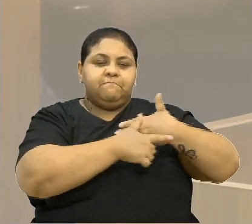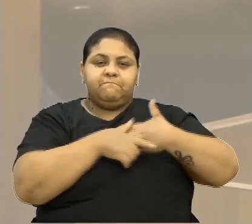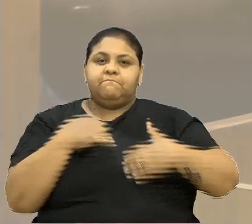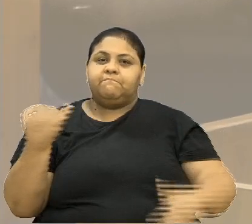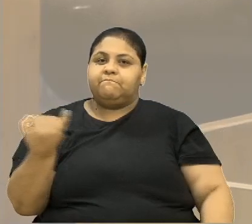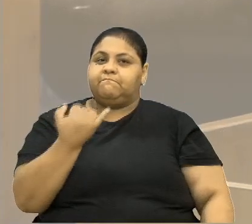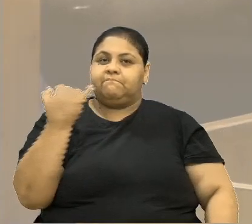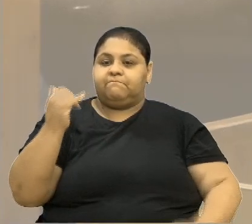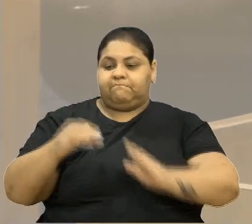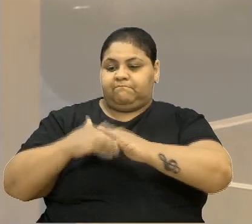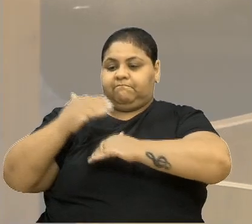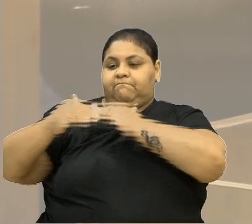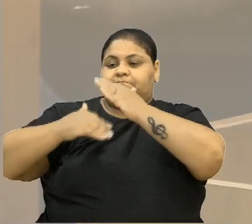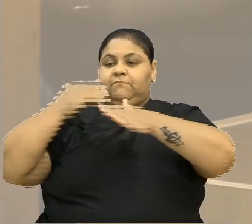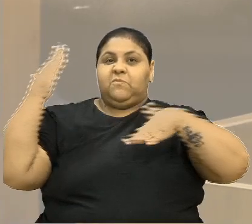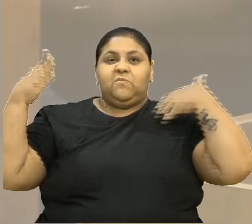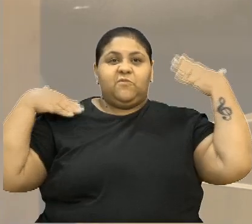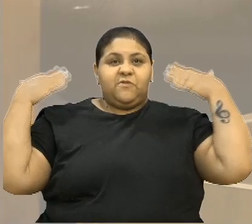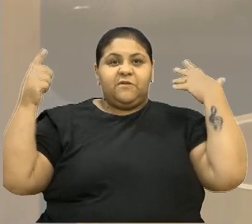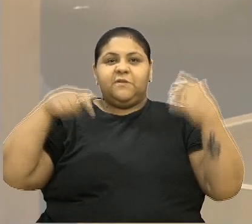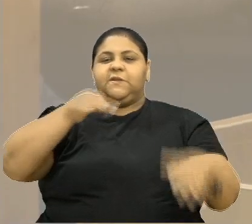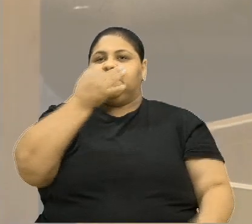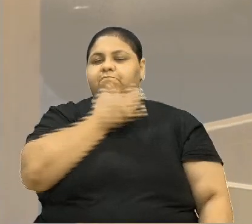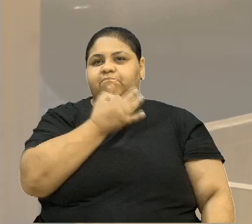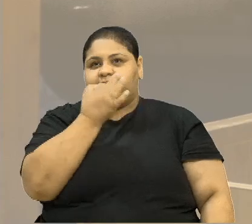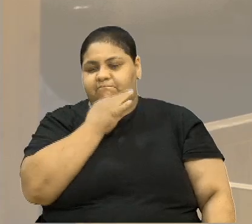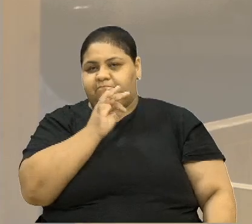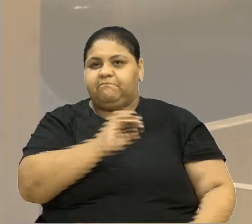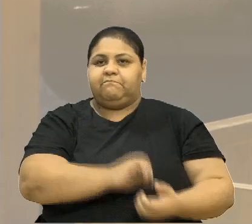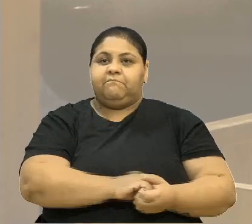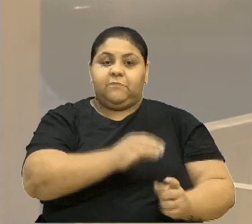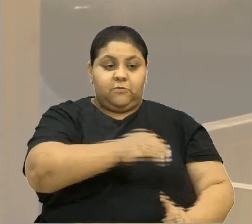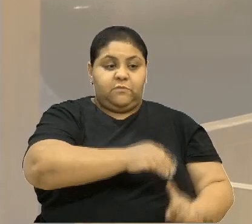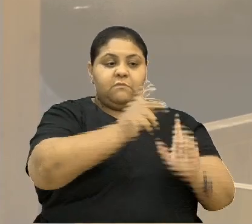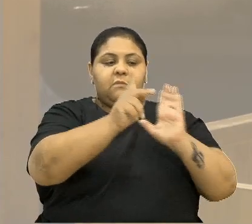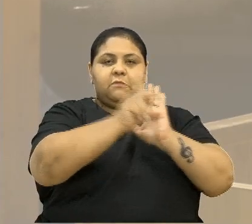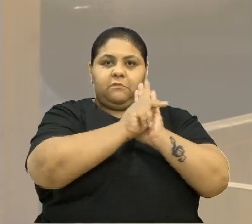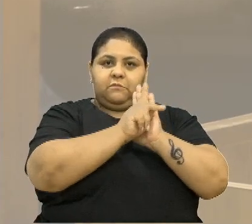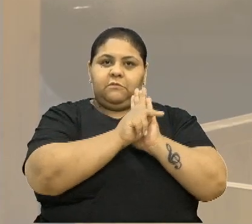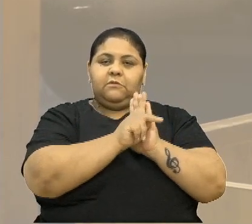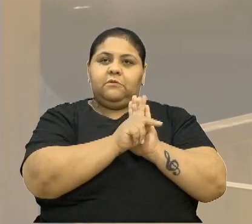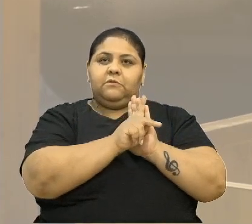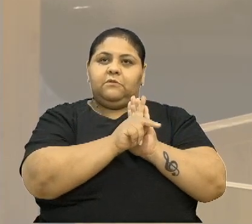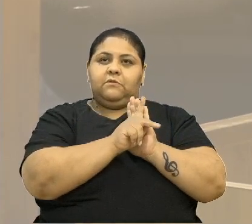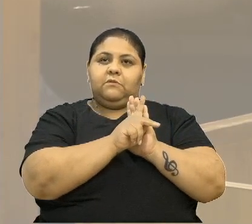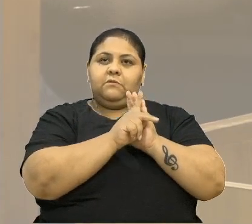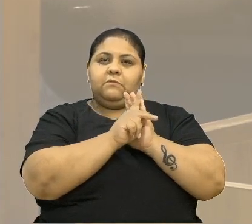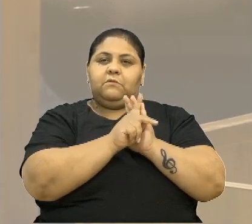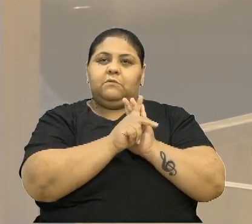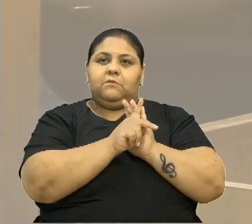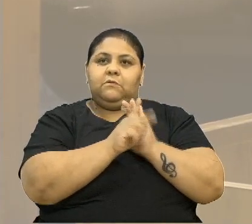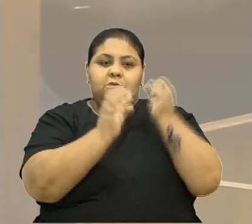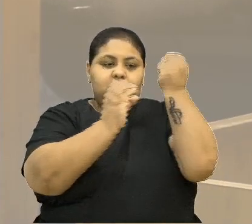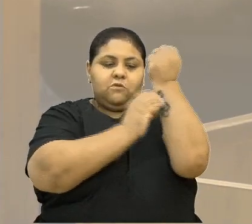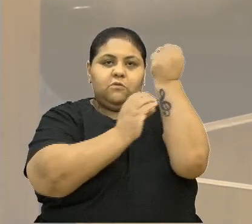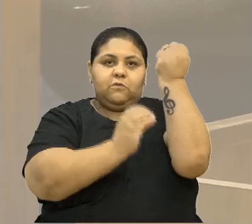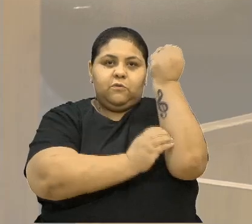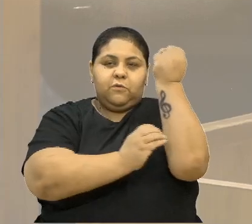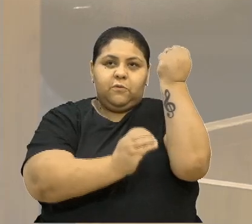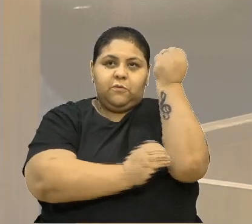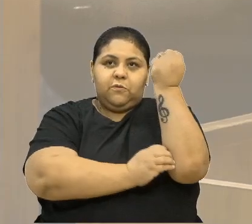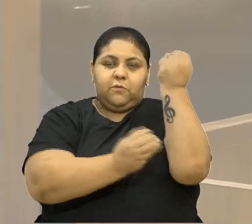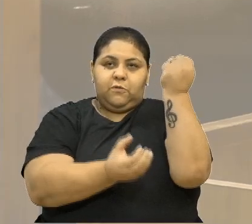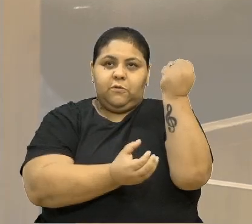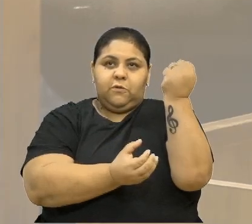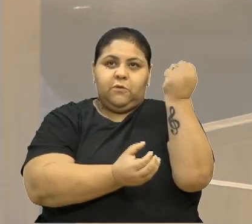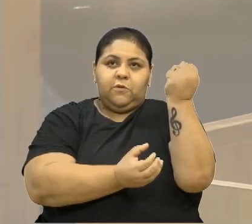no crescimento do turismo na cidade. E o principal desse projeto é a desburocratização entre o setor público e a